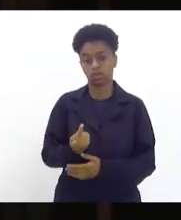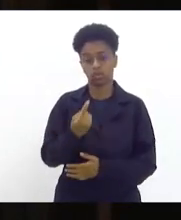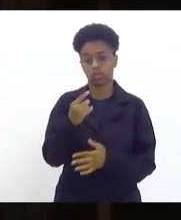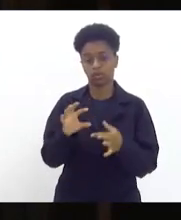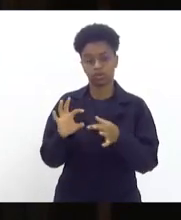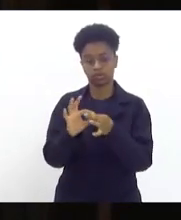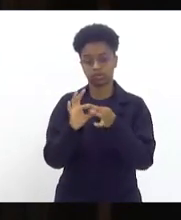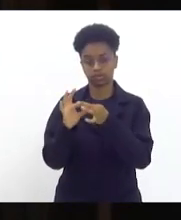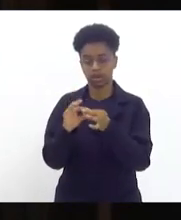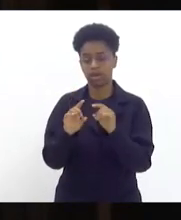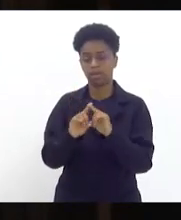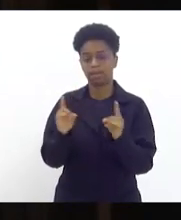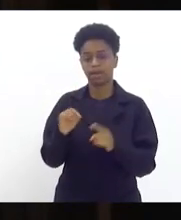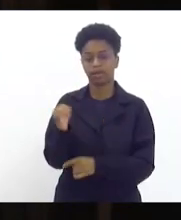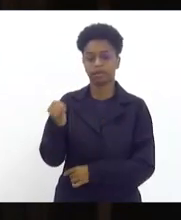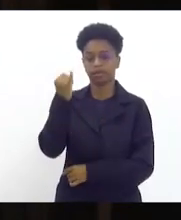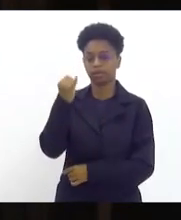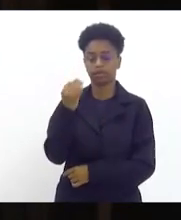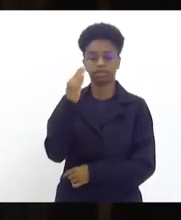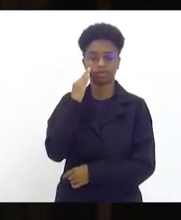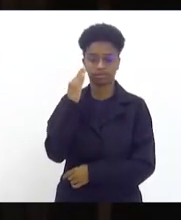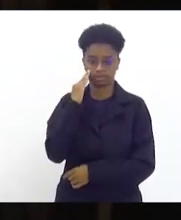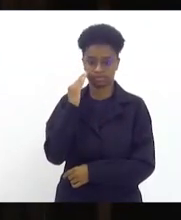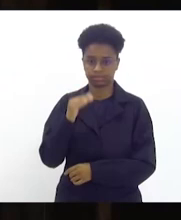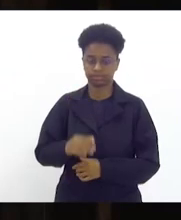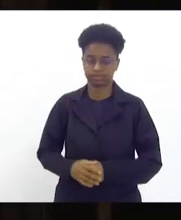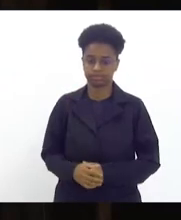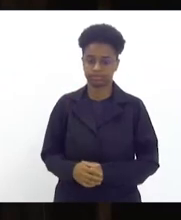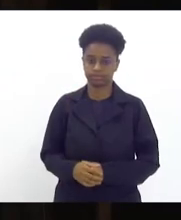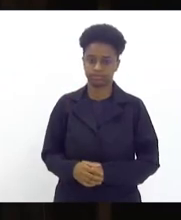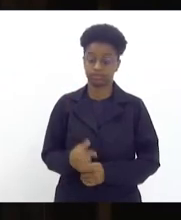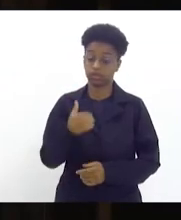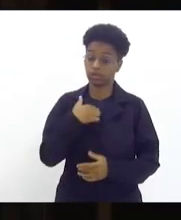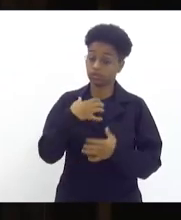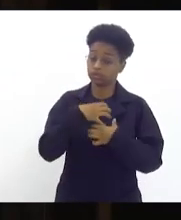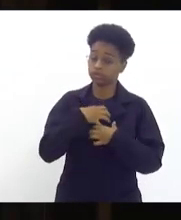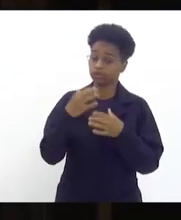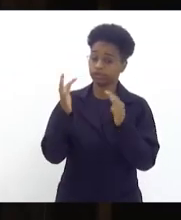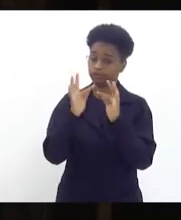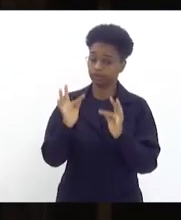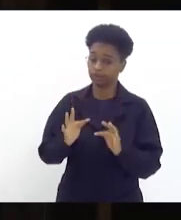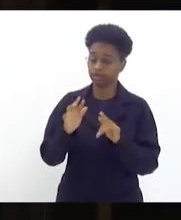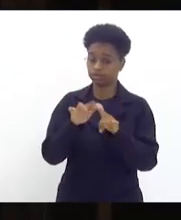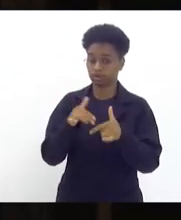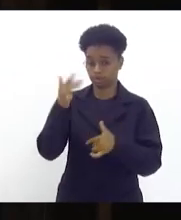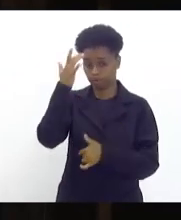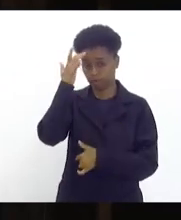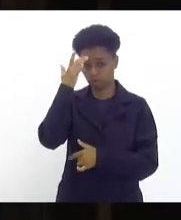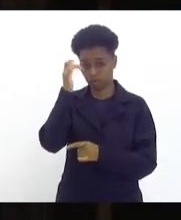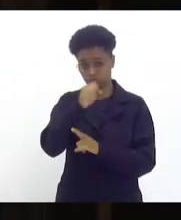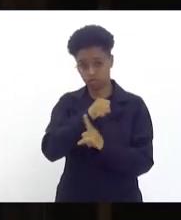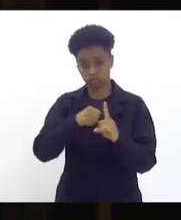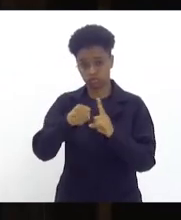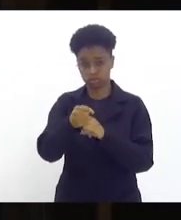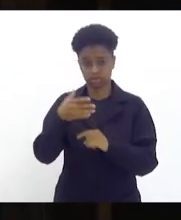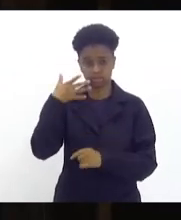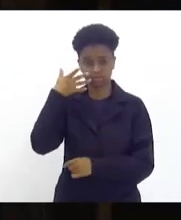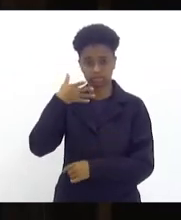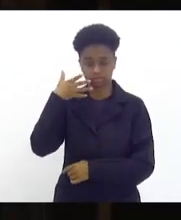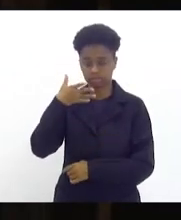importante Essa visão eu fico muito feliz de dessa maturidade da sociedade aqui que pode falar